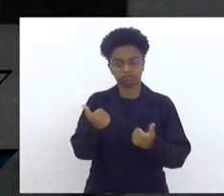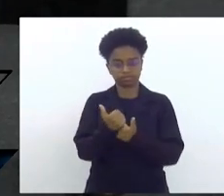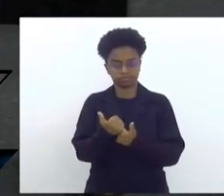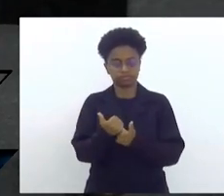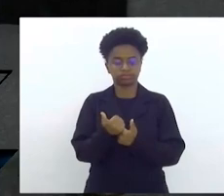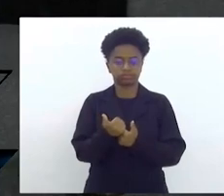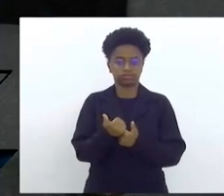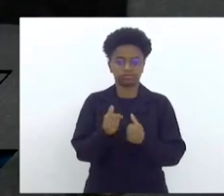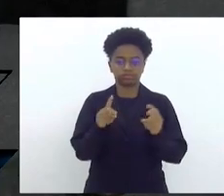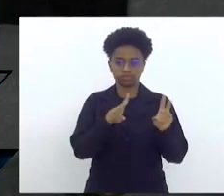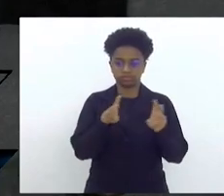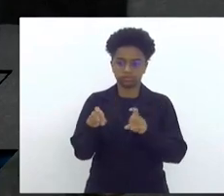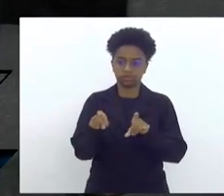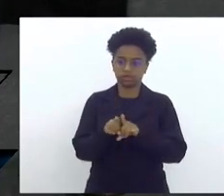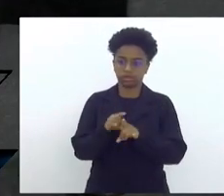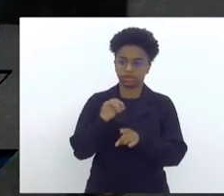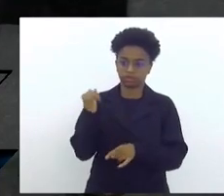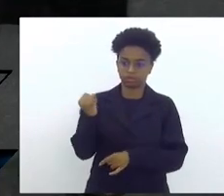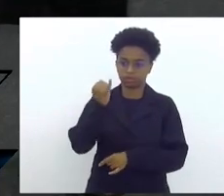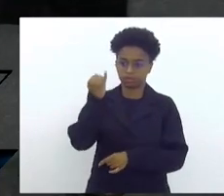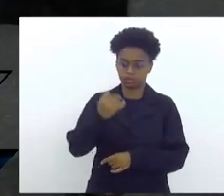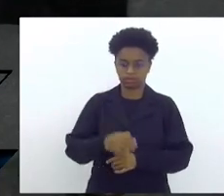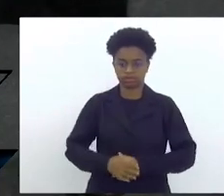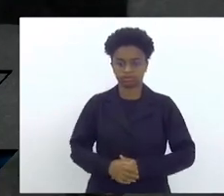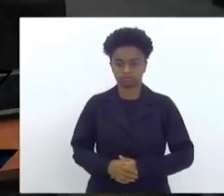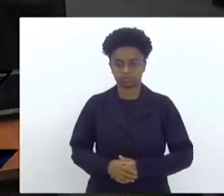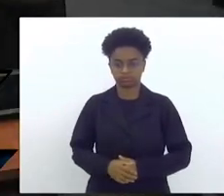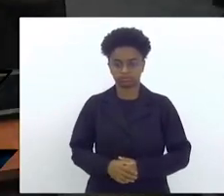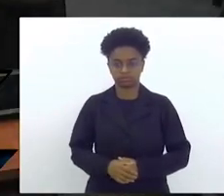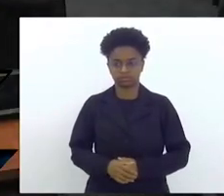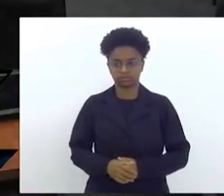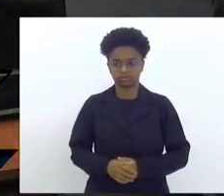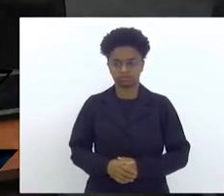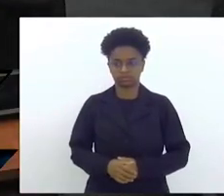a matéria e a importância dessa matéria